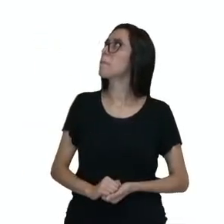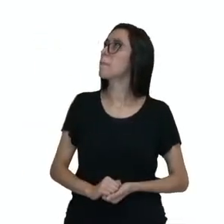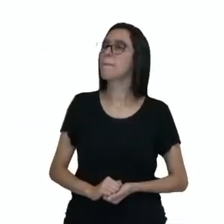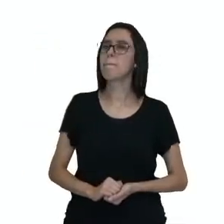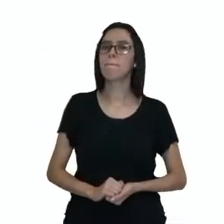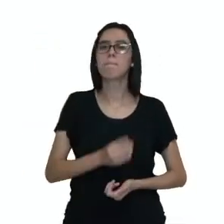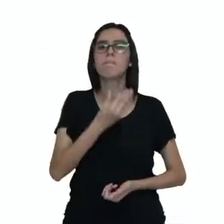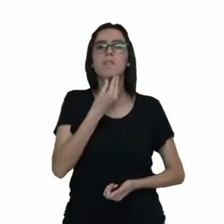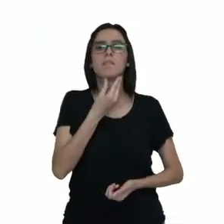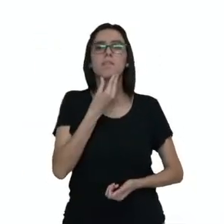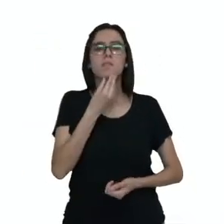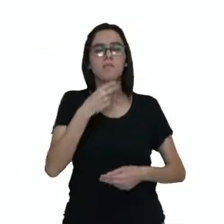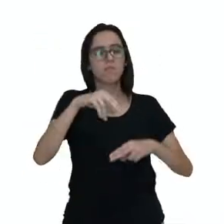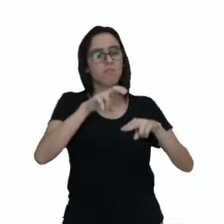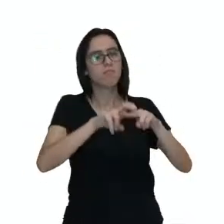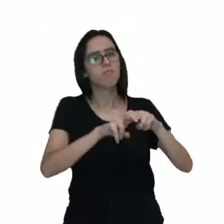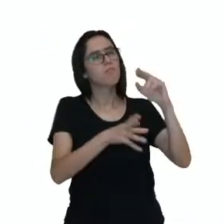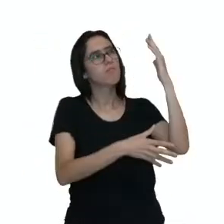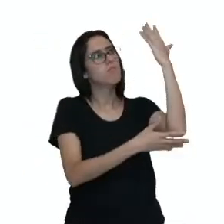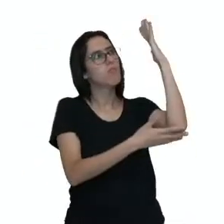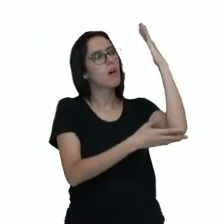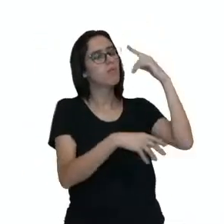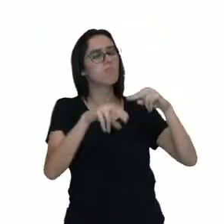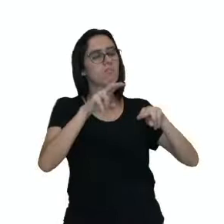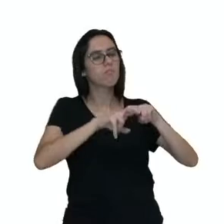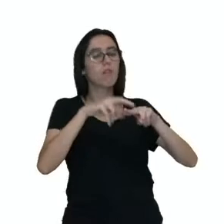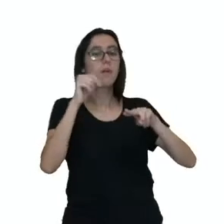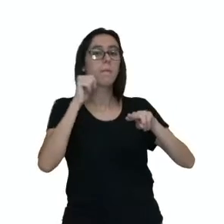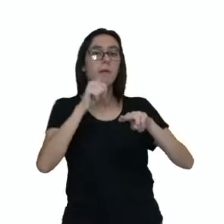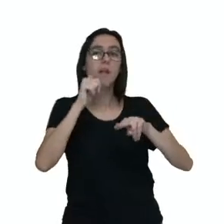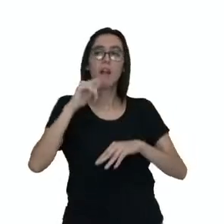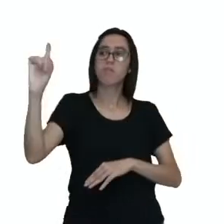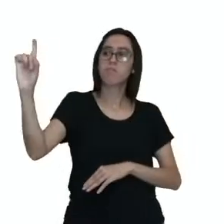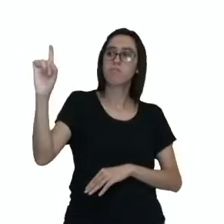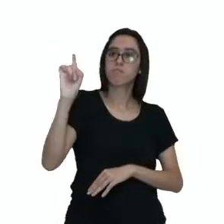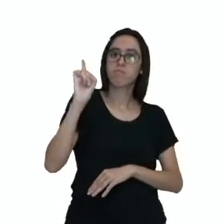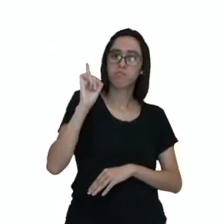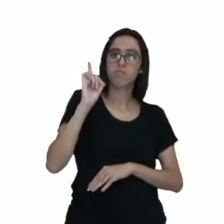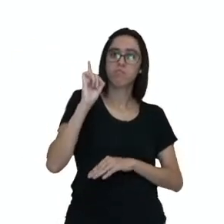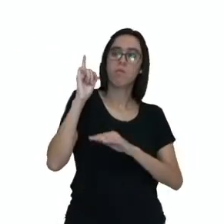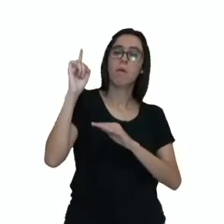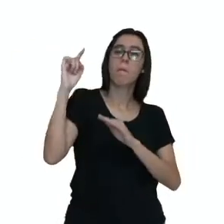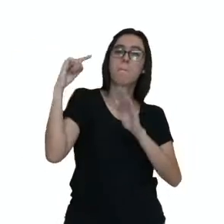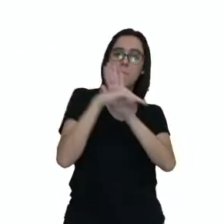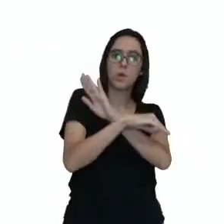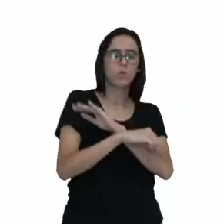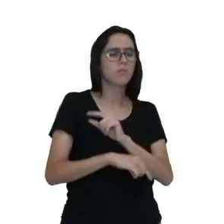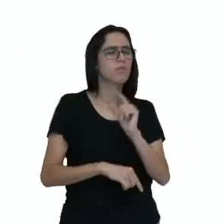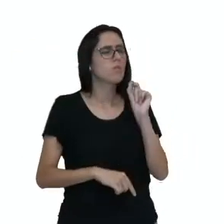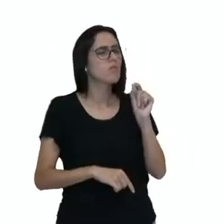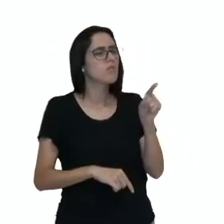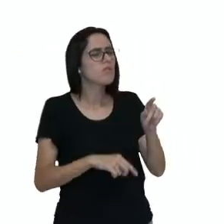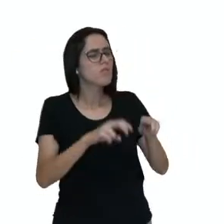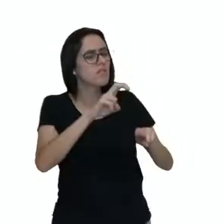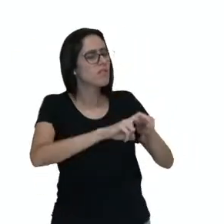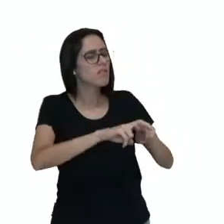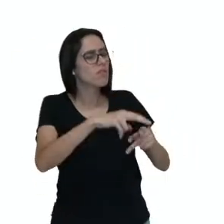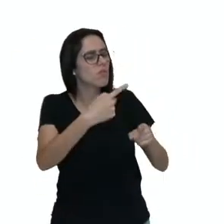na árvore. E a Mafalda vai perguntar: que haces aí sentado,